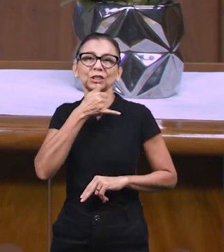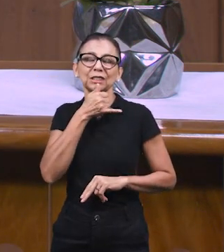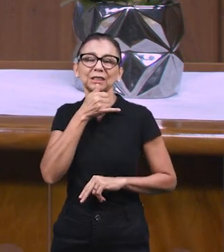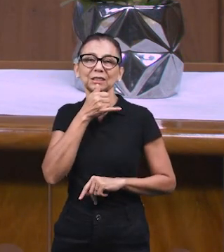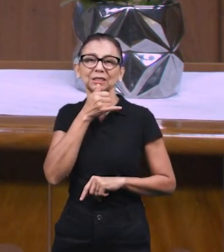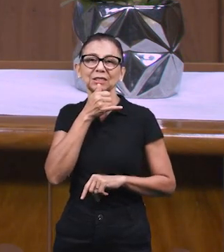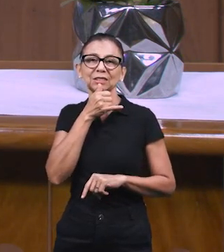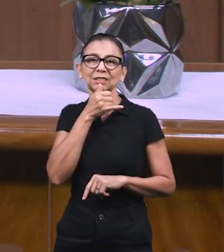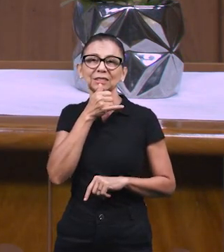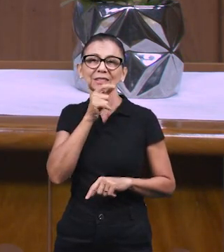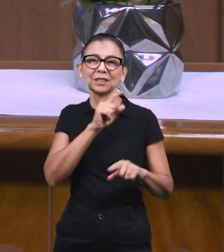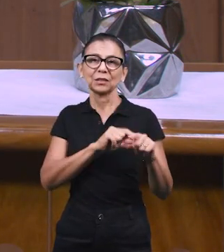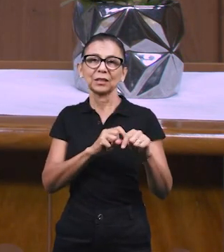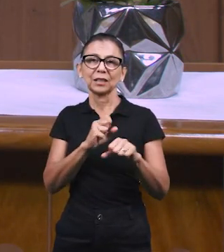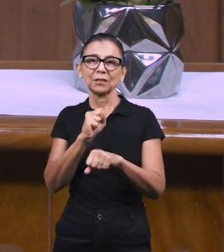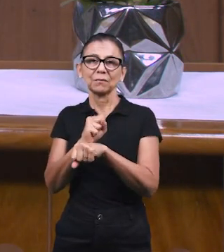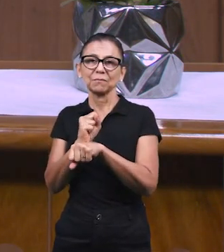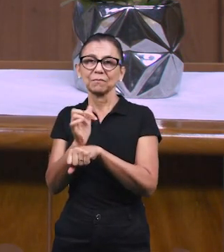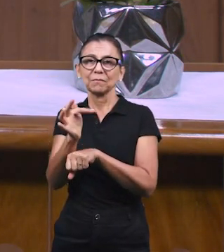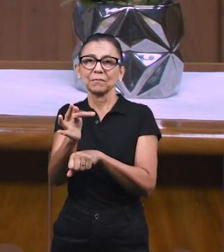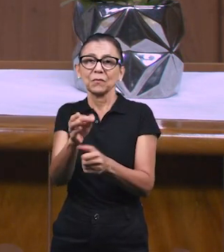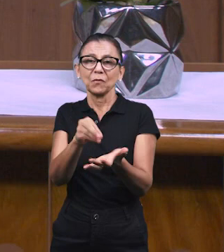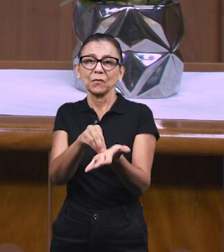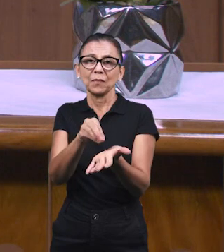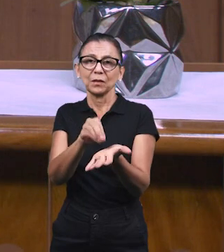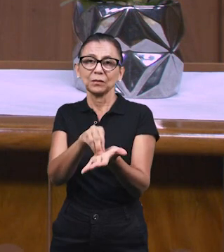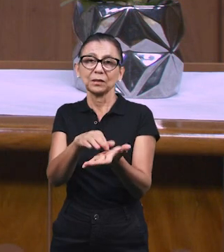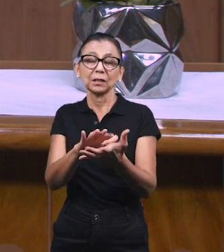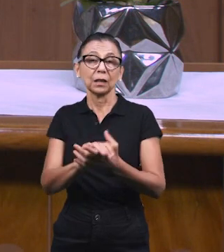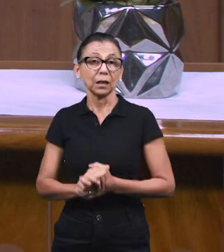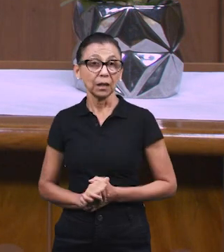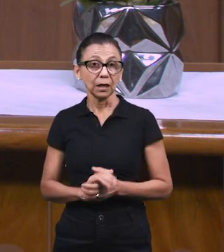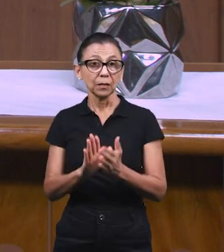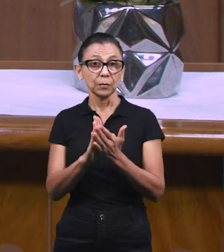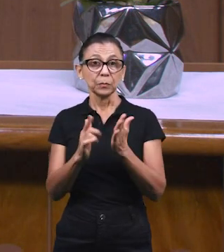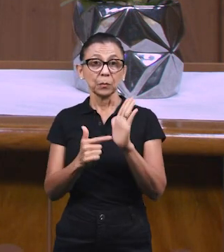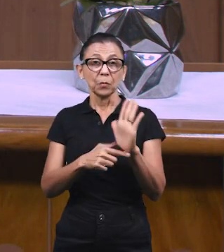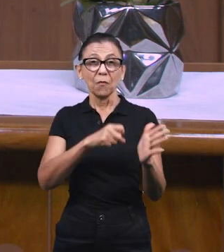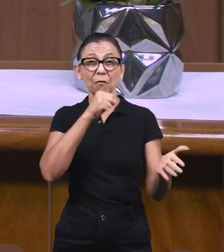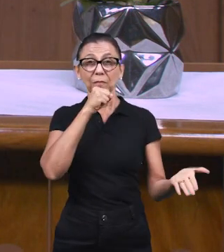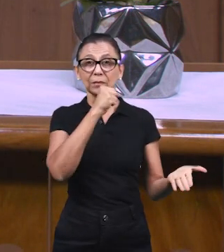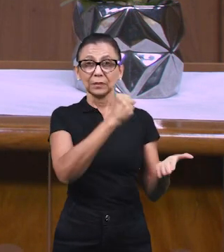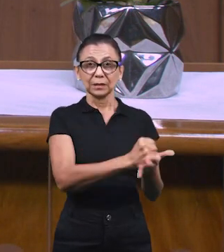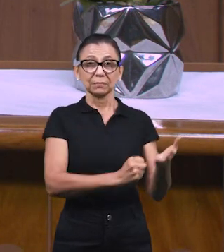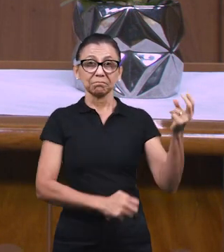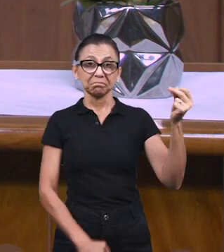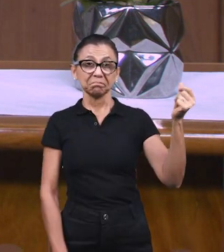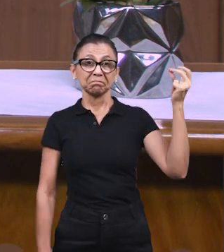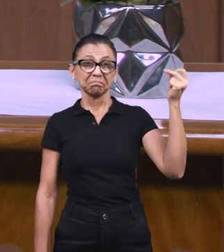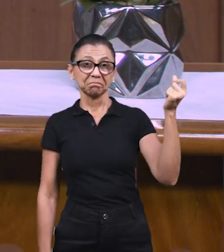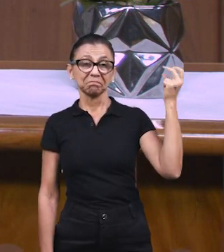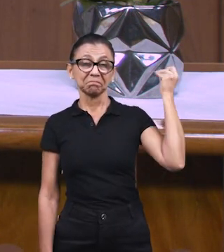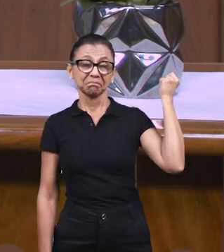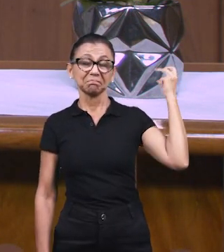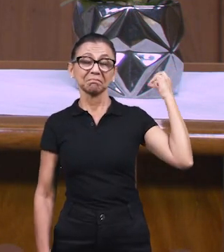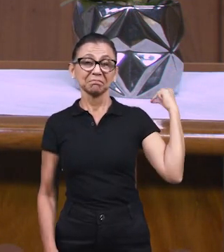Porque diz a palavra do Senhor, isso desde o Velho Testamento, as Escrituras relatam isso: Jesus, ele